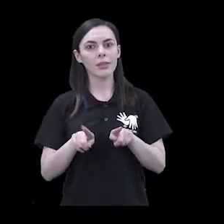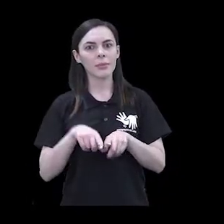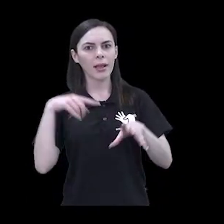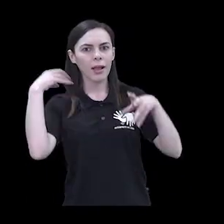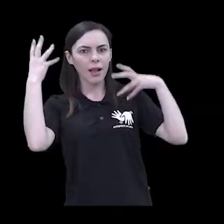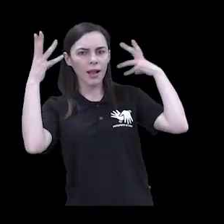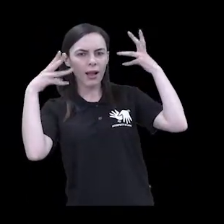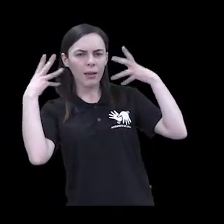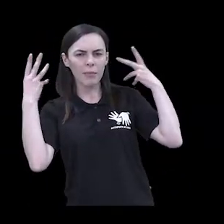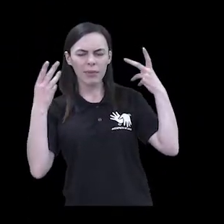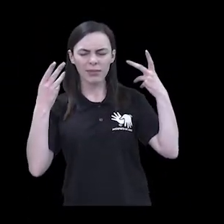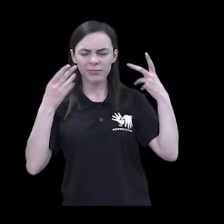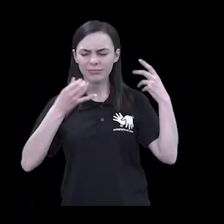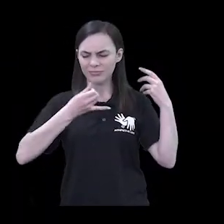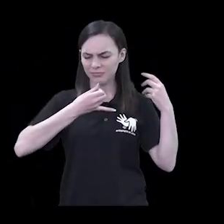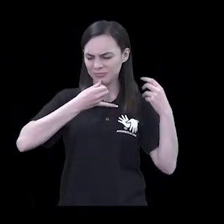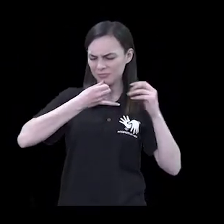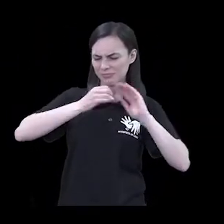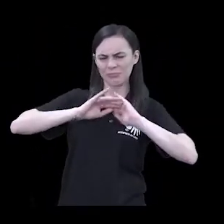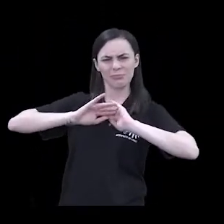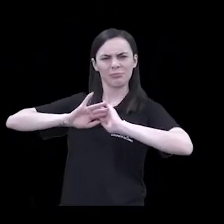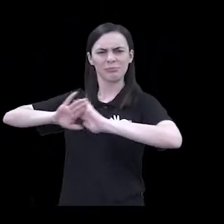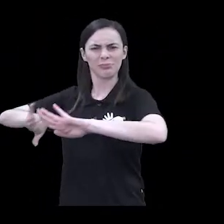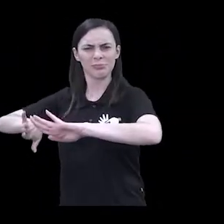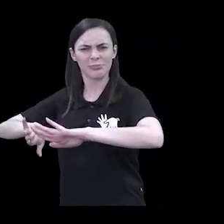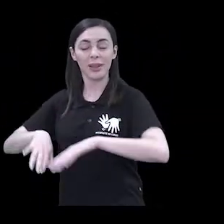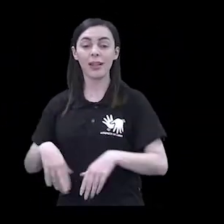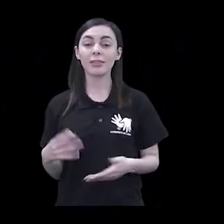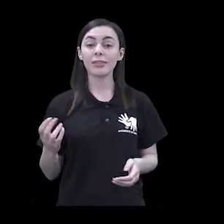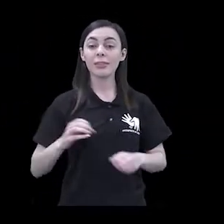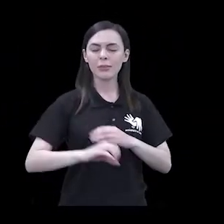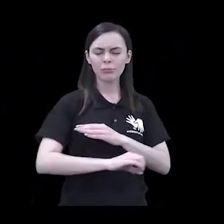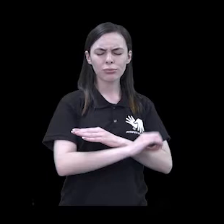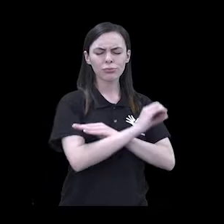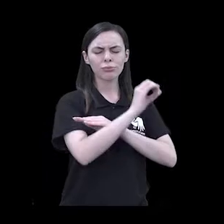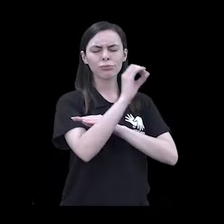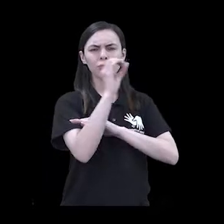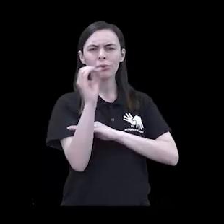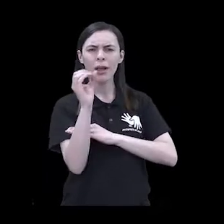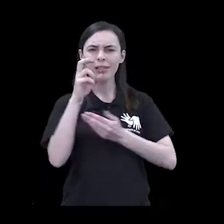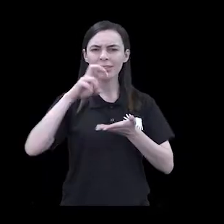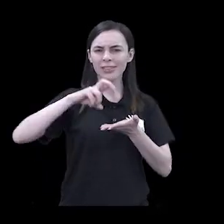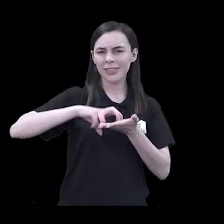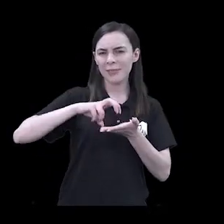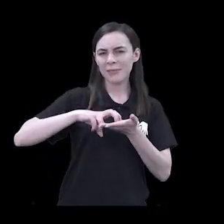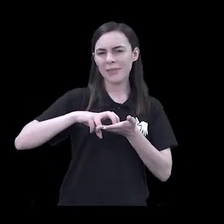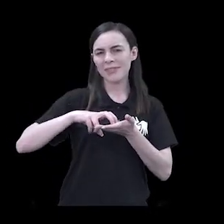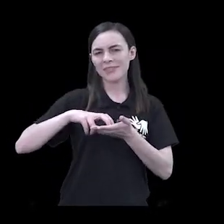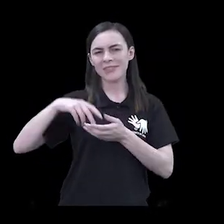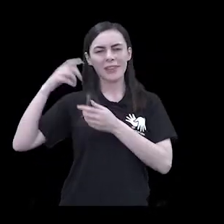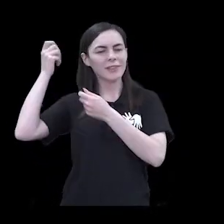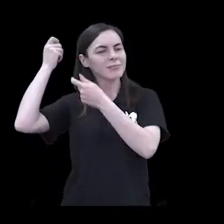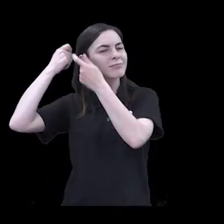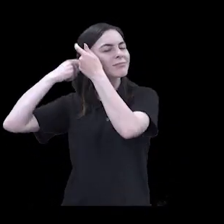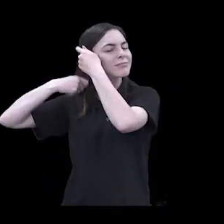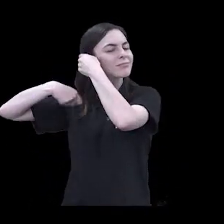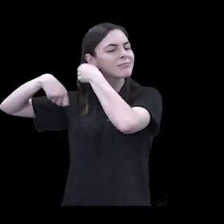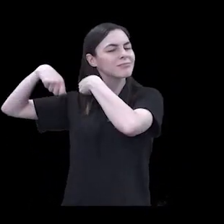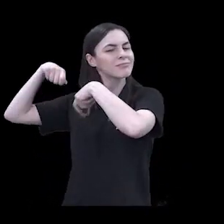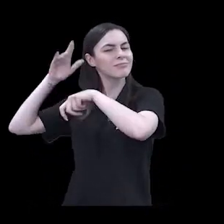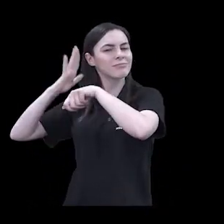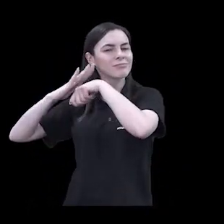leva a tristeza para bem longe. Sentadinha de manhã, esperando as mãos carinhosas